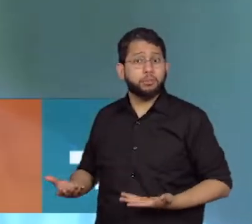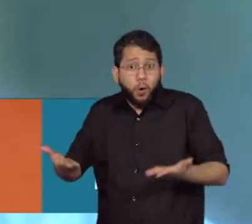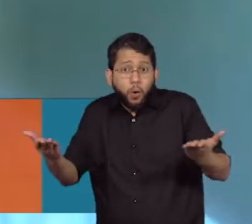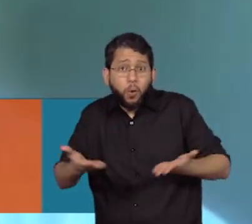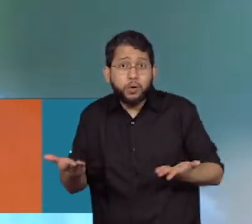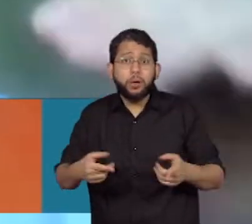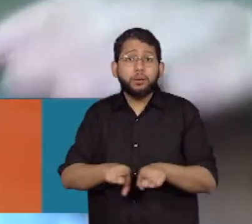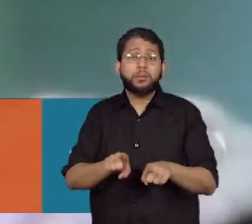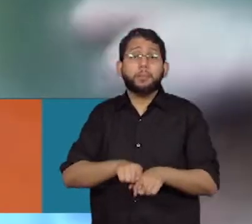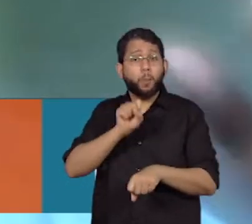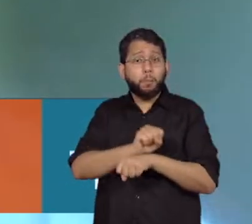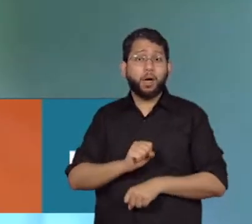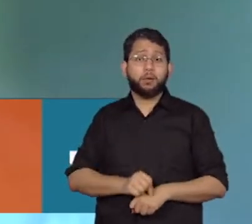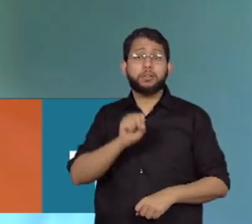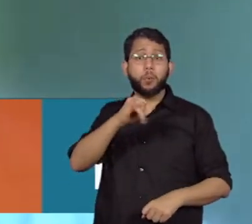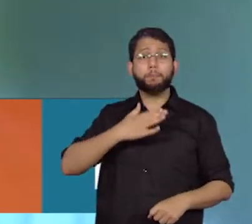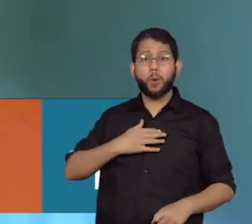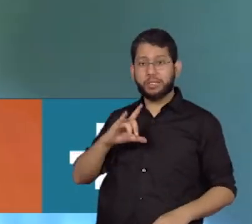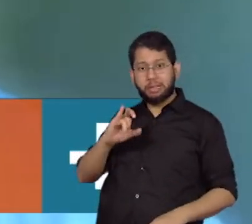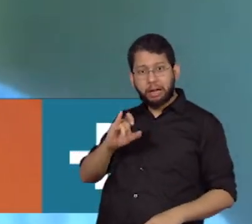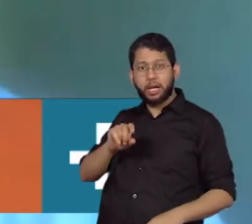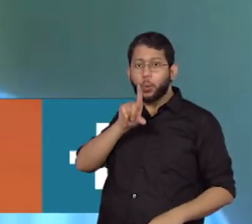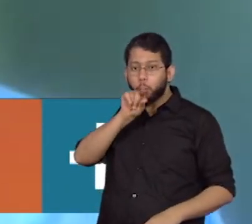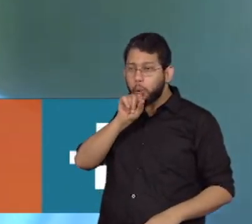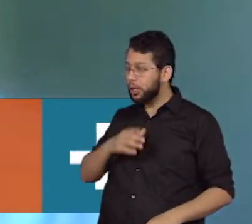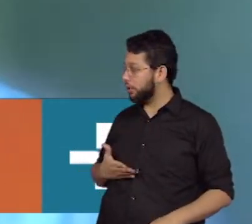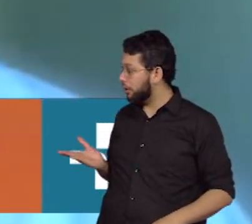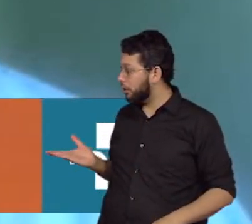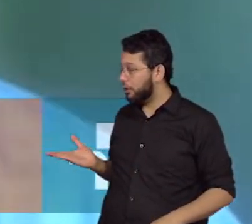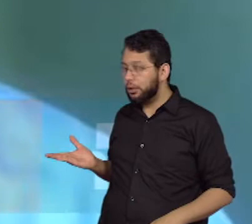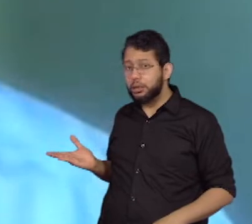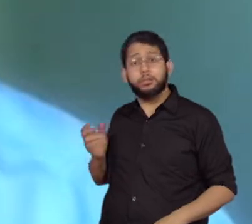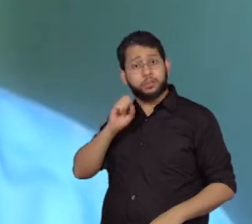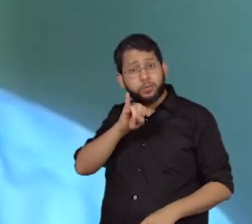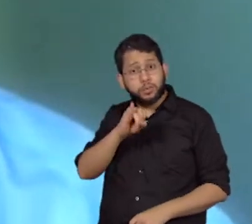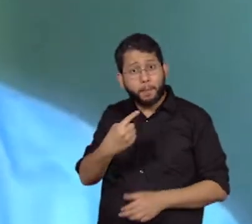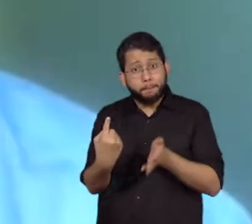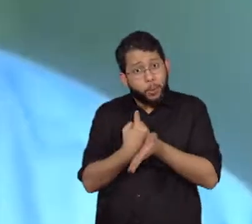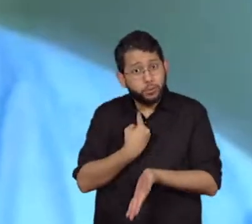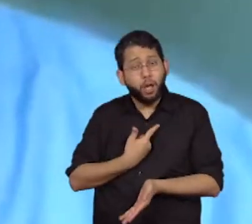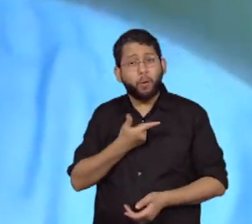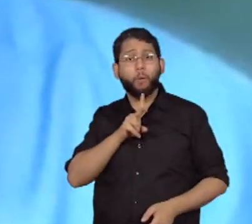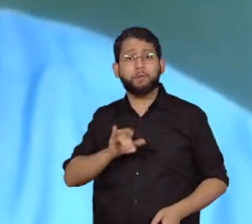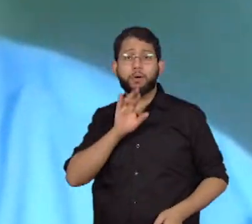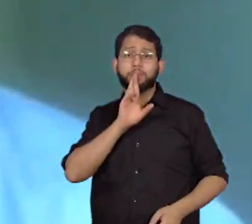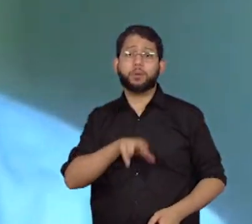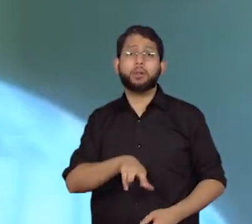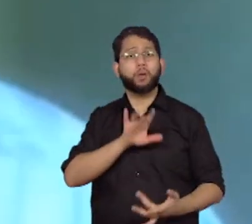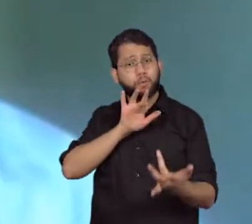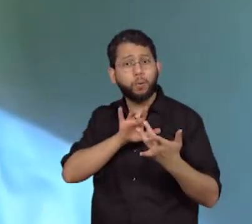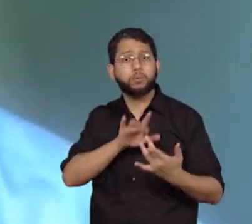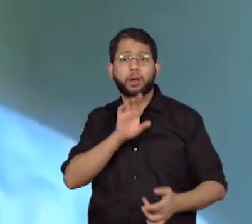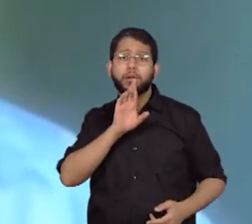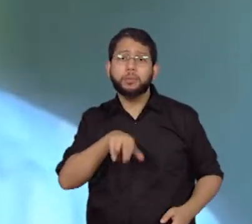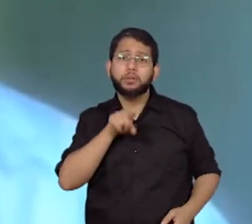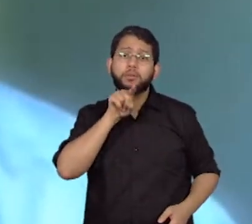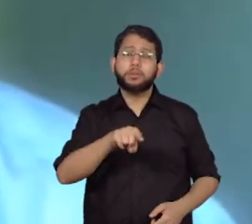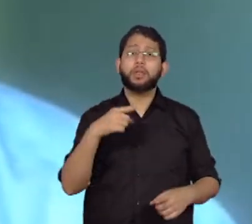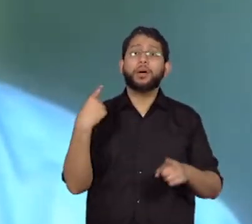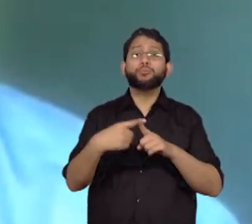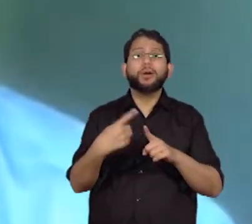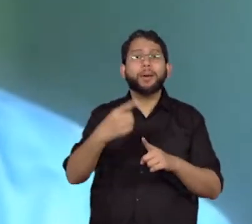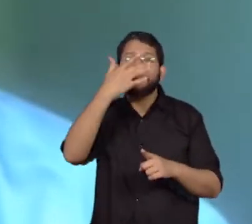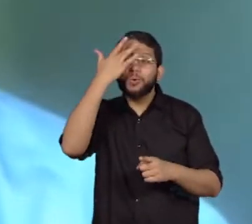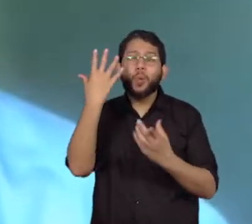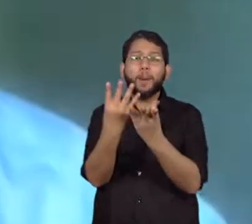Se você entrar lá no meu Instagram, no meu Twitter, e mandar uma mensagem para mim, eu vou te responder. Respectivamente, @GuiHavashi e @GHavashi. Muitas